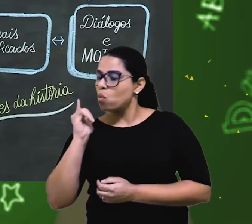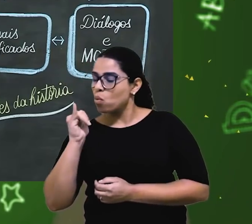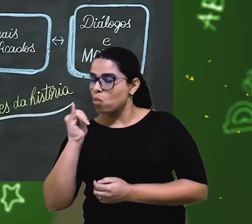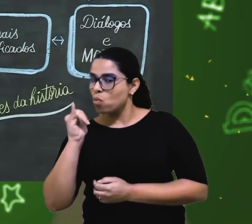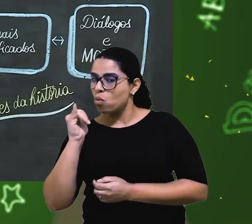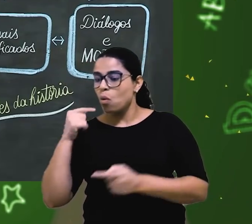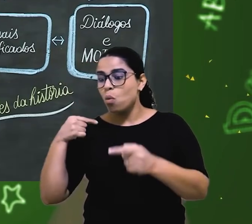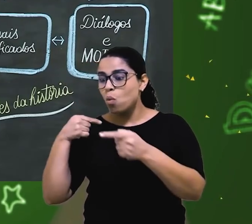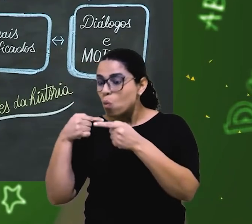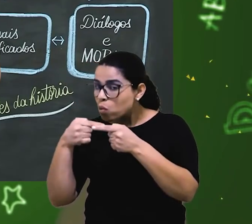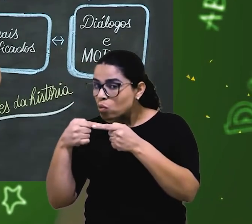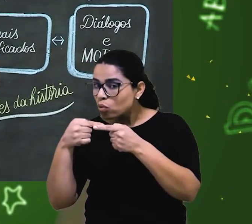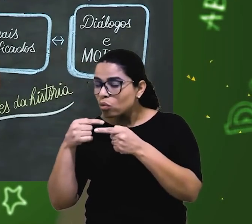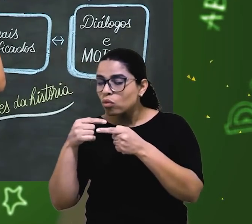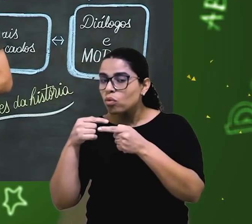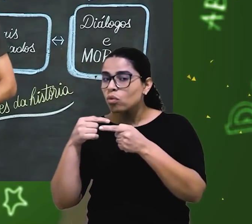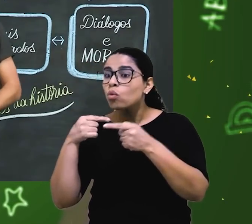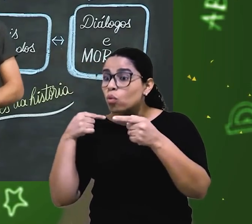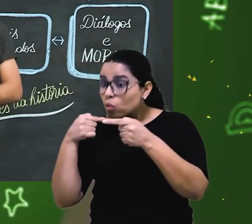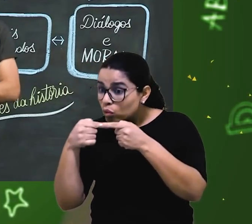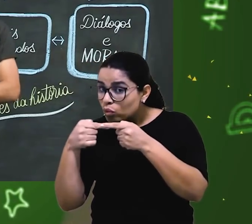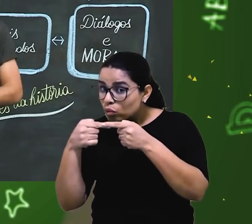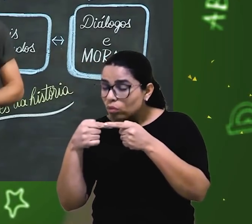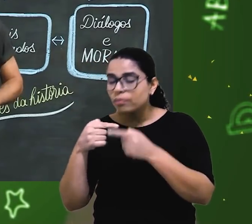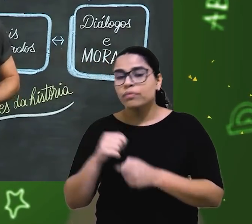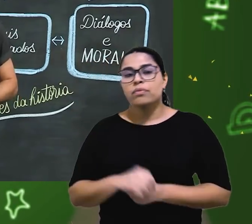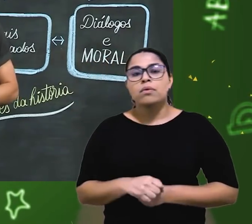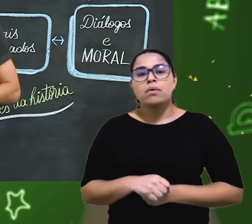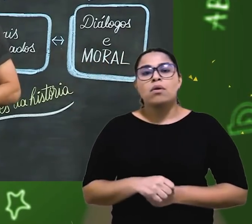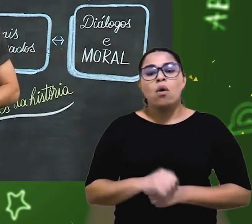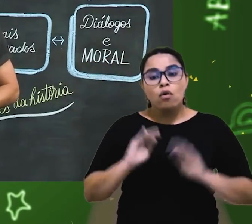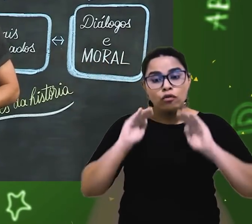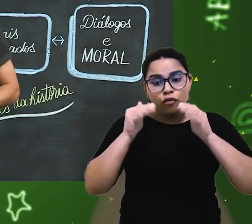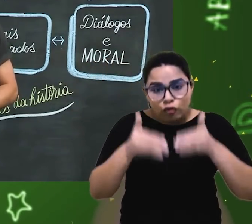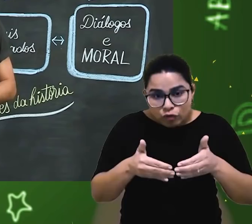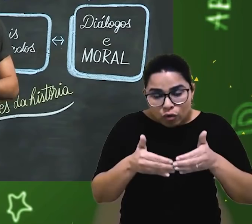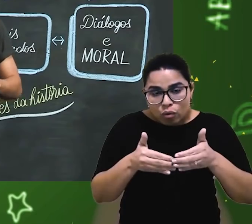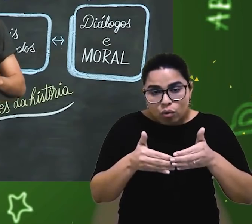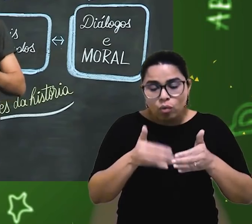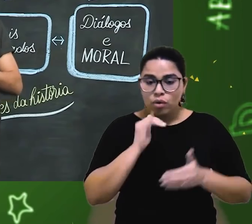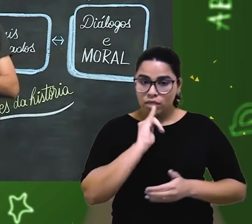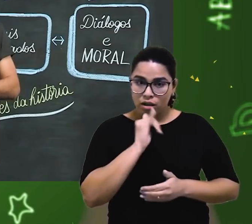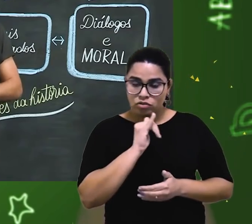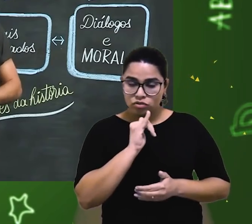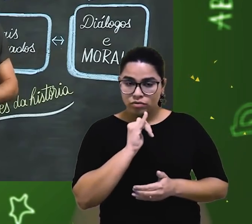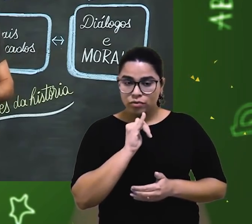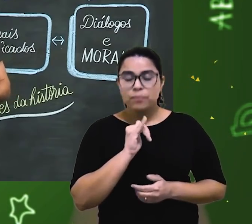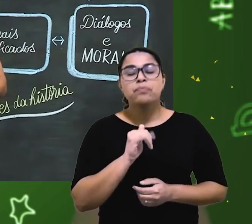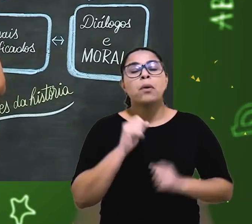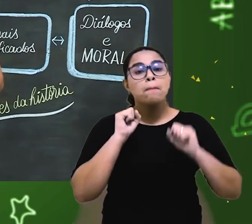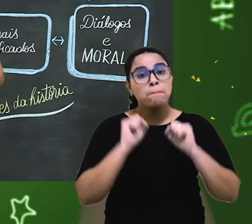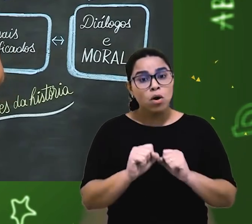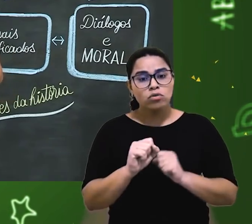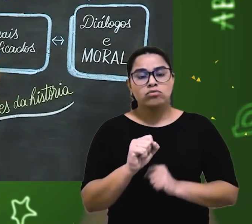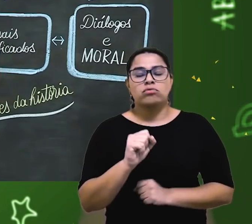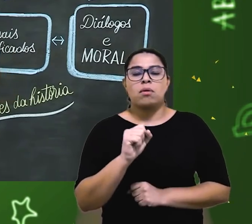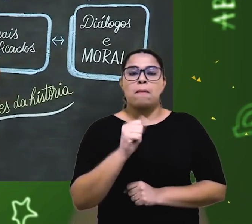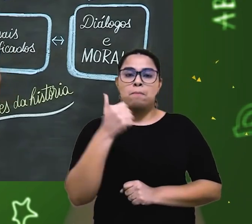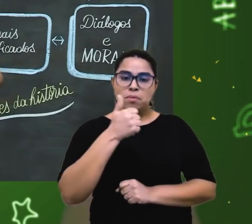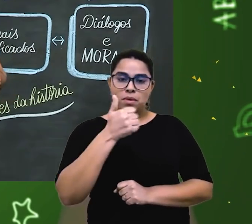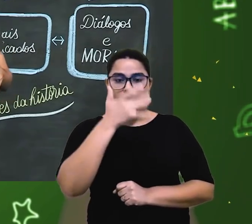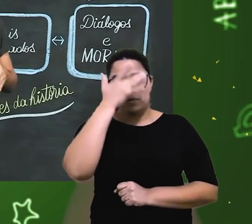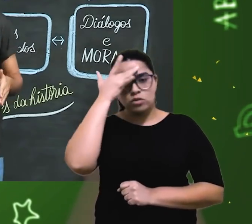foco narrativo do conto ele pode vir em primeira ou em terceira pessoa. O que é que significa isso? Significa que um